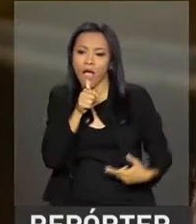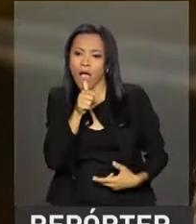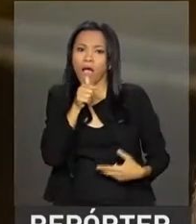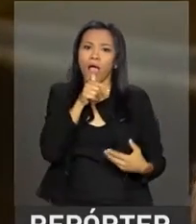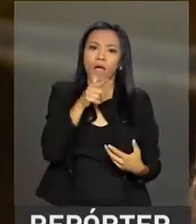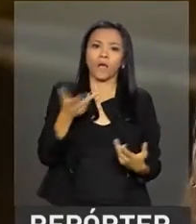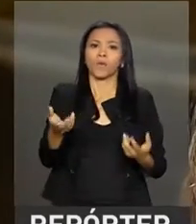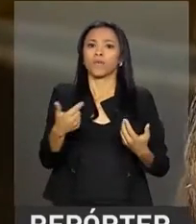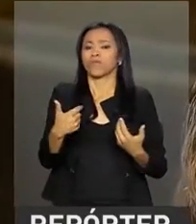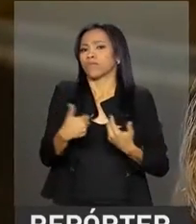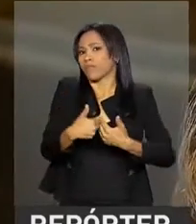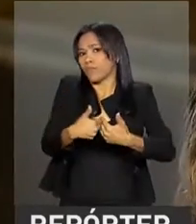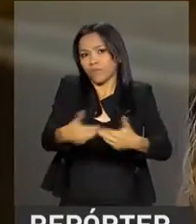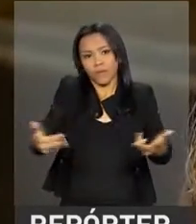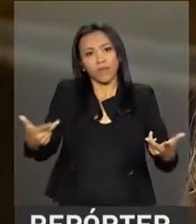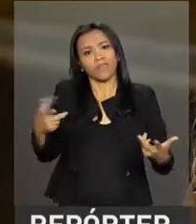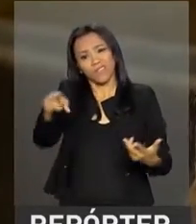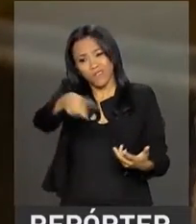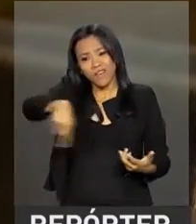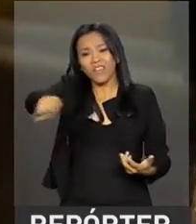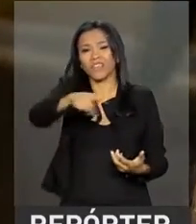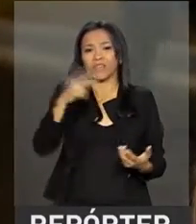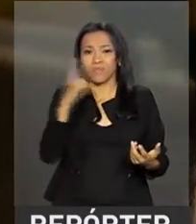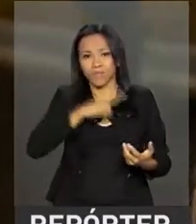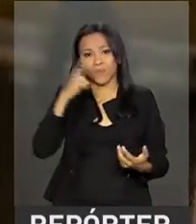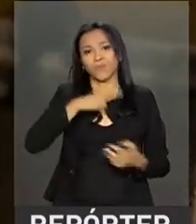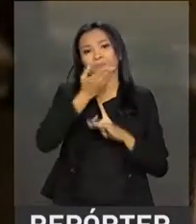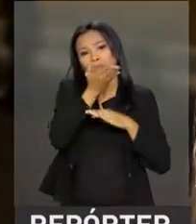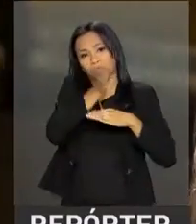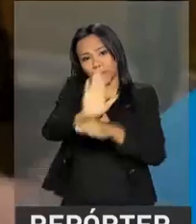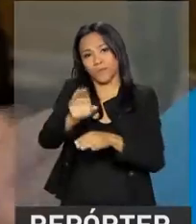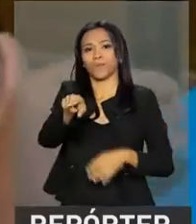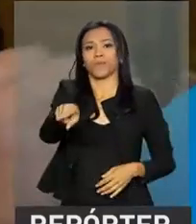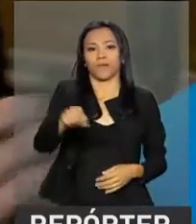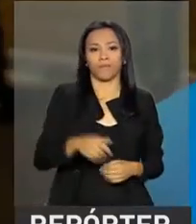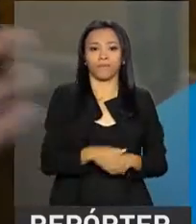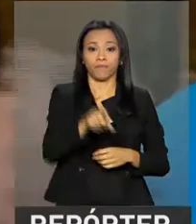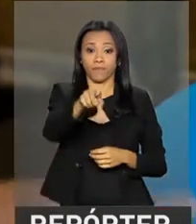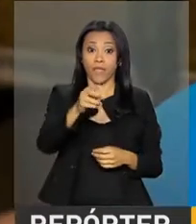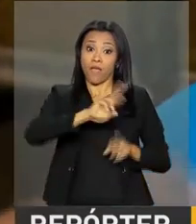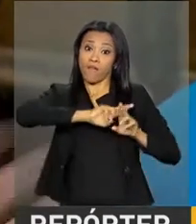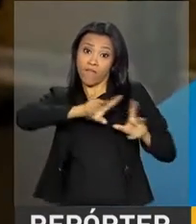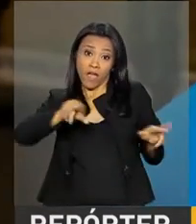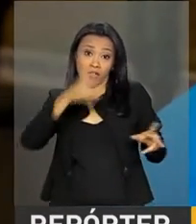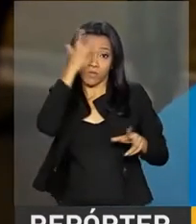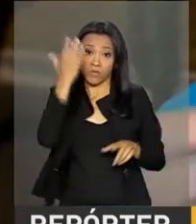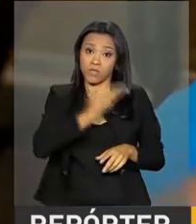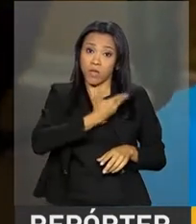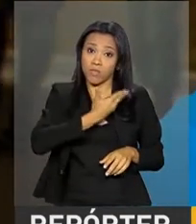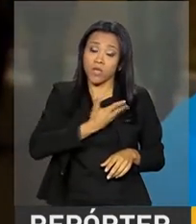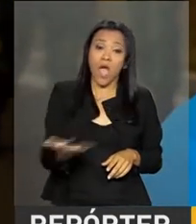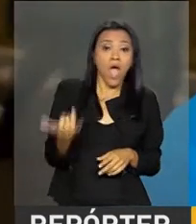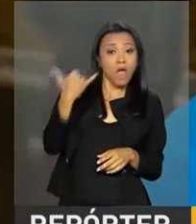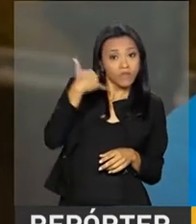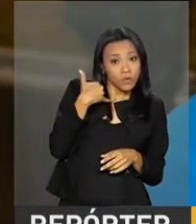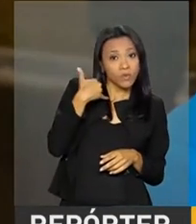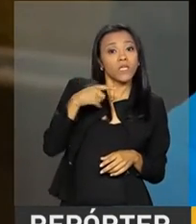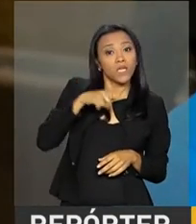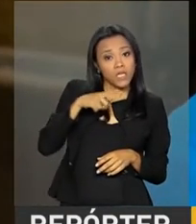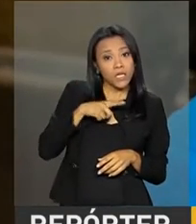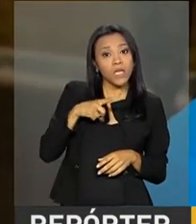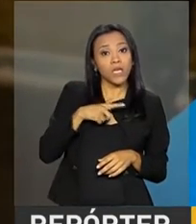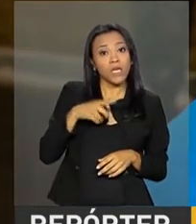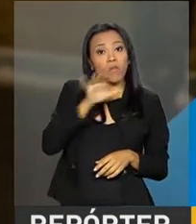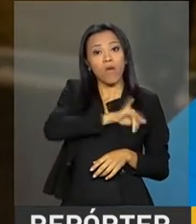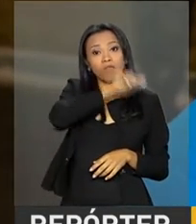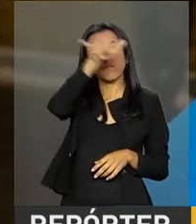vizinho da gerador. Então a ilha está num momento de emergência, precisa de ajuda. Várias pessoas, meus amigos do Brasil, minha esposa me avisou que ia ter um avião